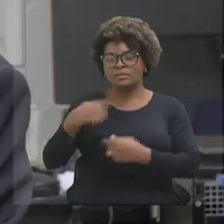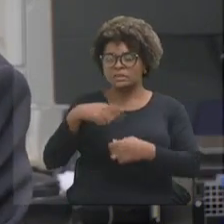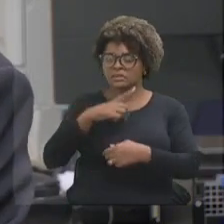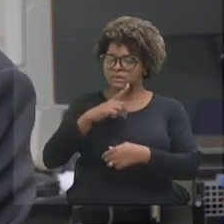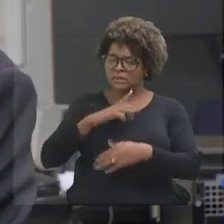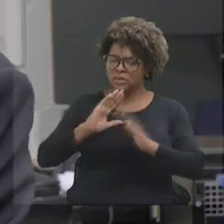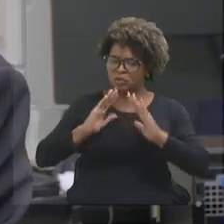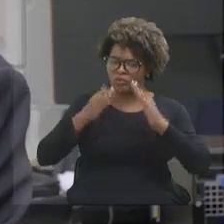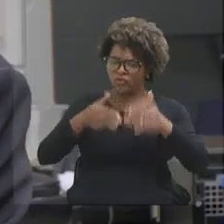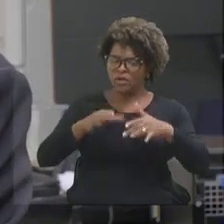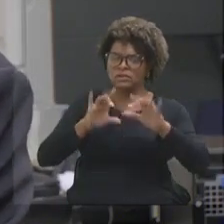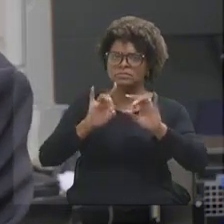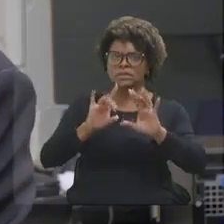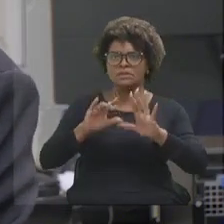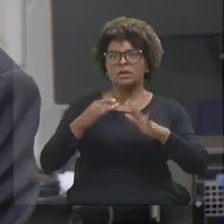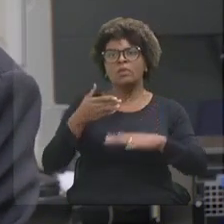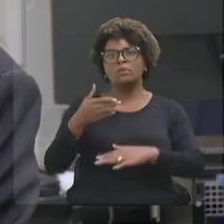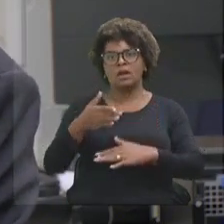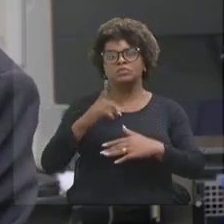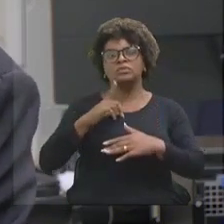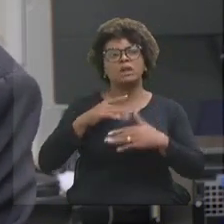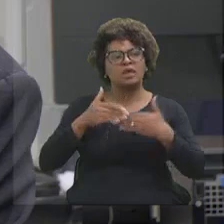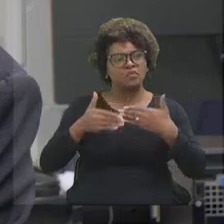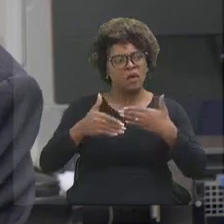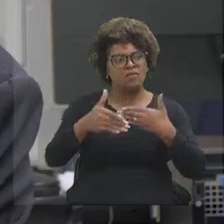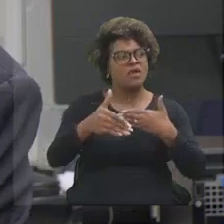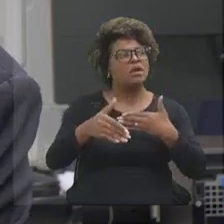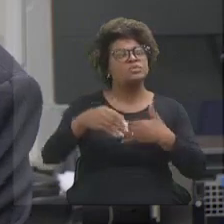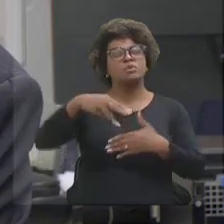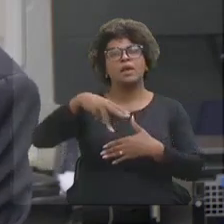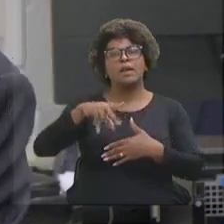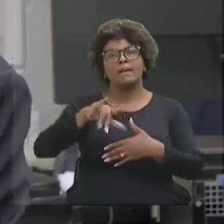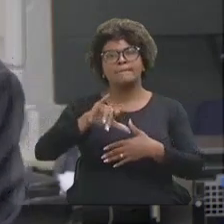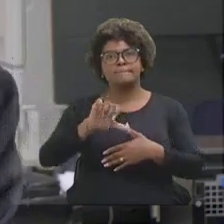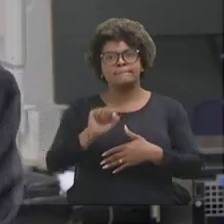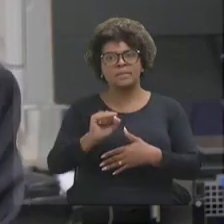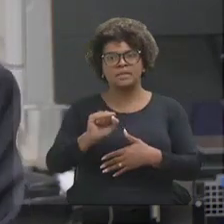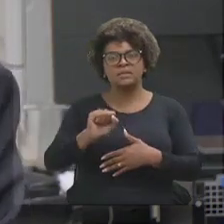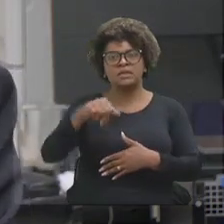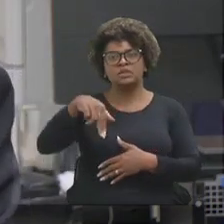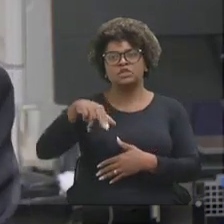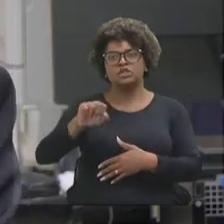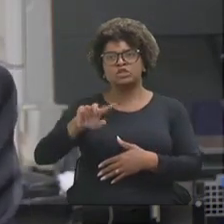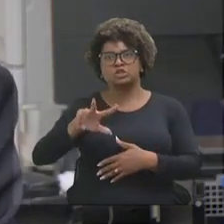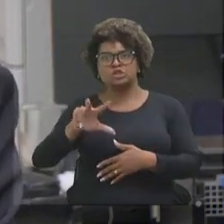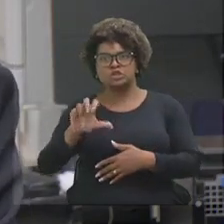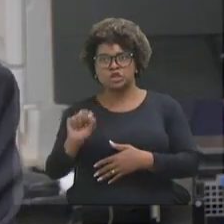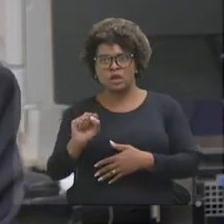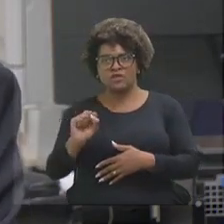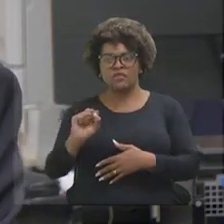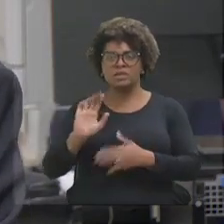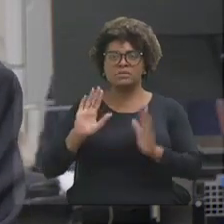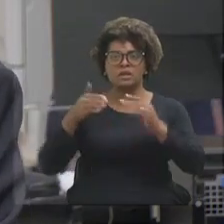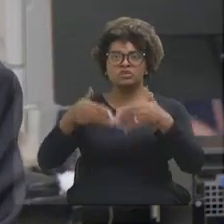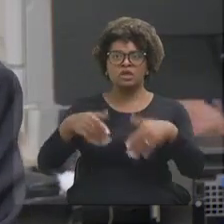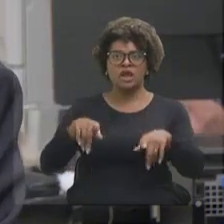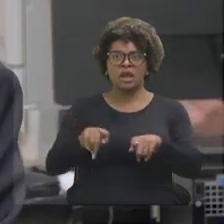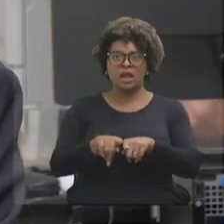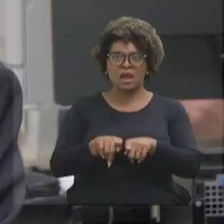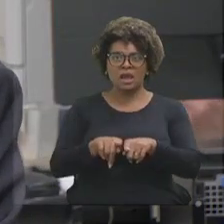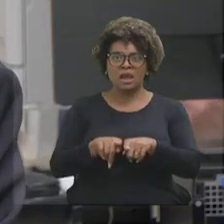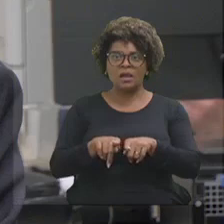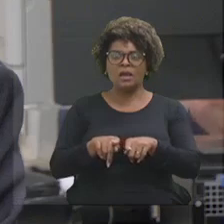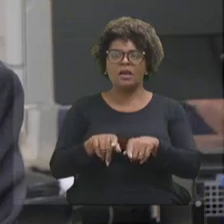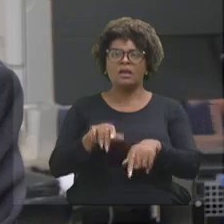teve avanço em Minas Novas ou seja nós também tínhamos paciente Minas Novas para chegar até Itaobim mais a construção em